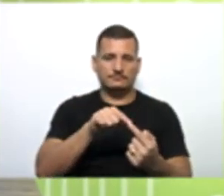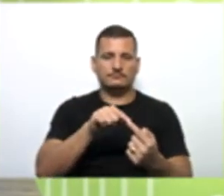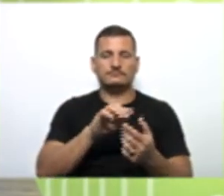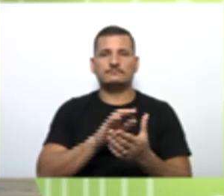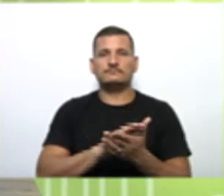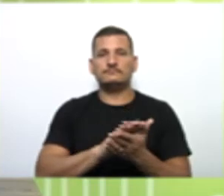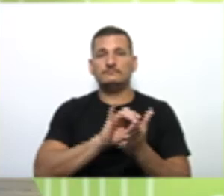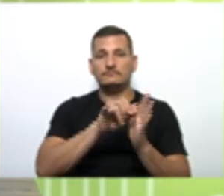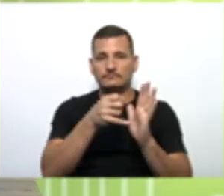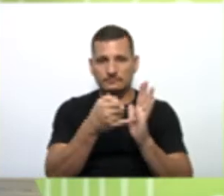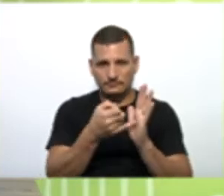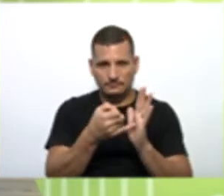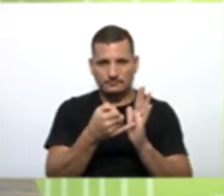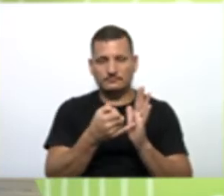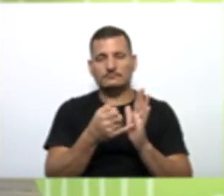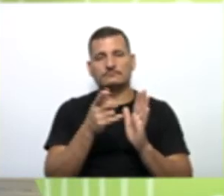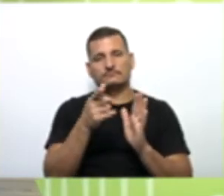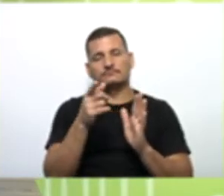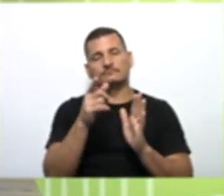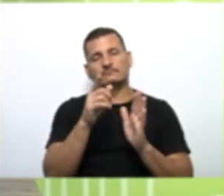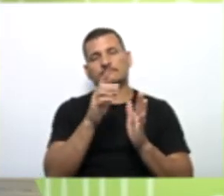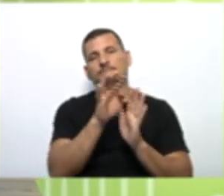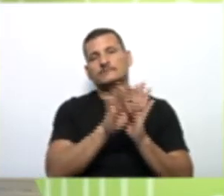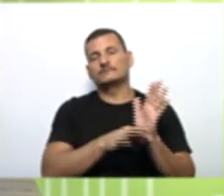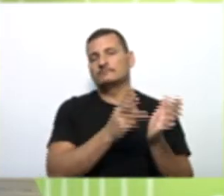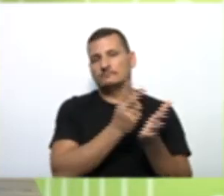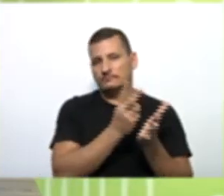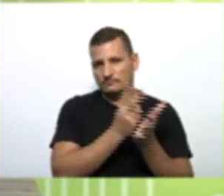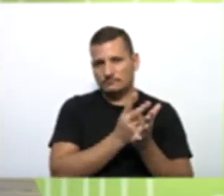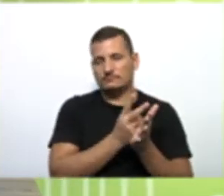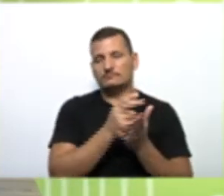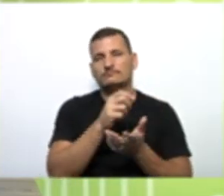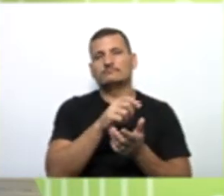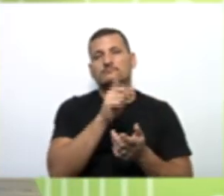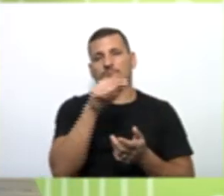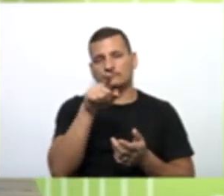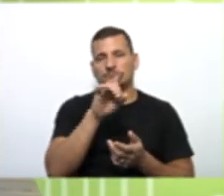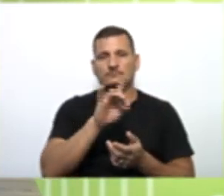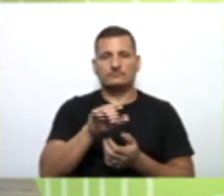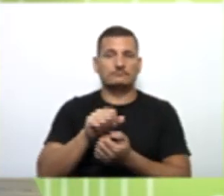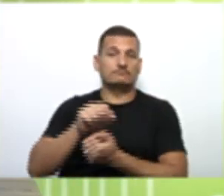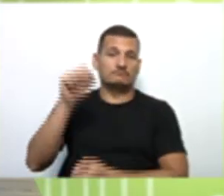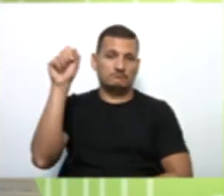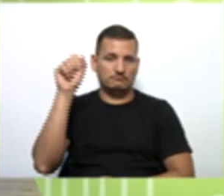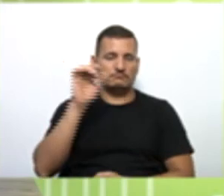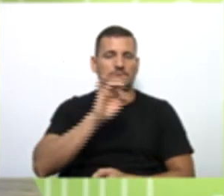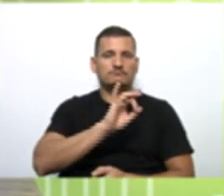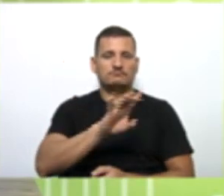a justificativa, é esse texto que a gente já apresentou. Então, vocês vão só, evidentemente,